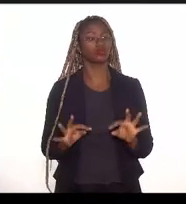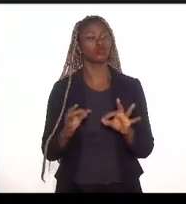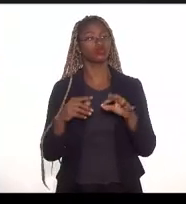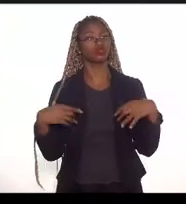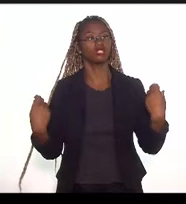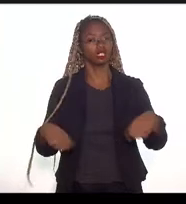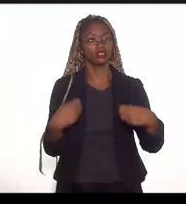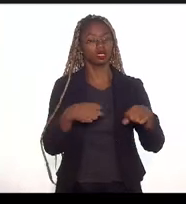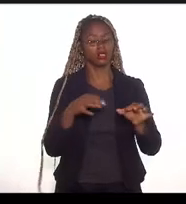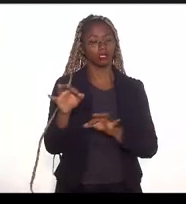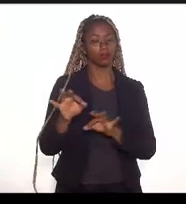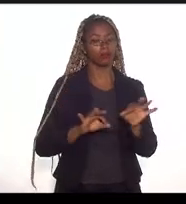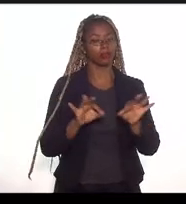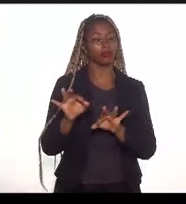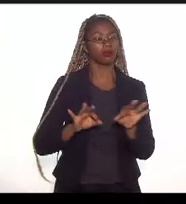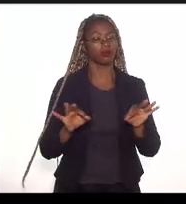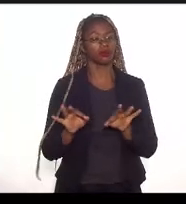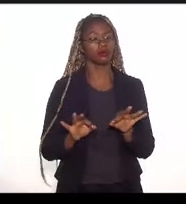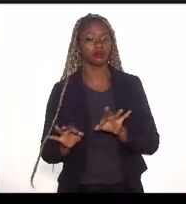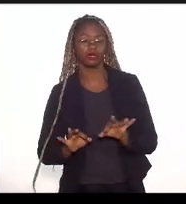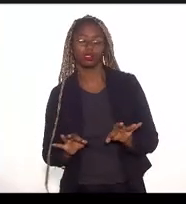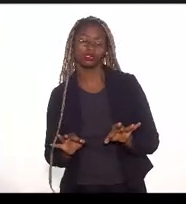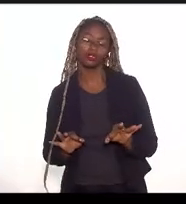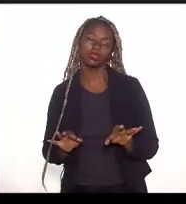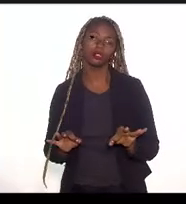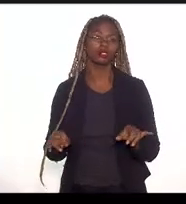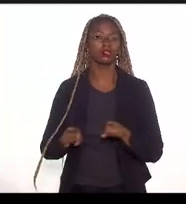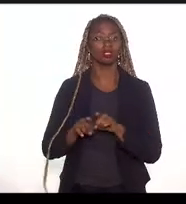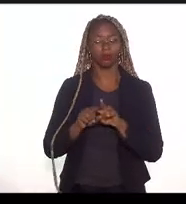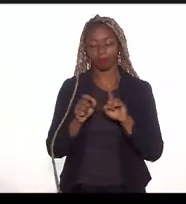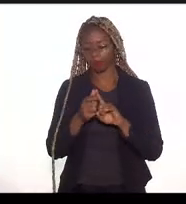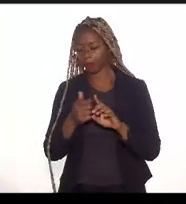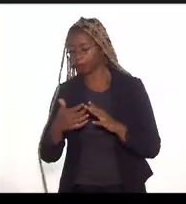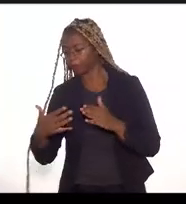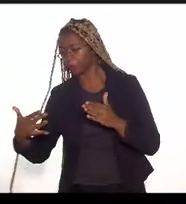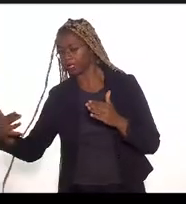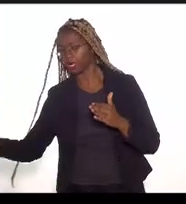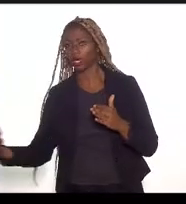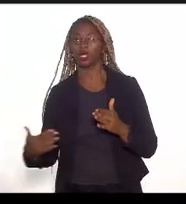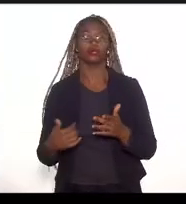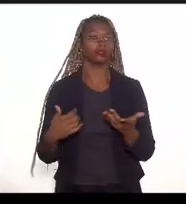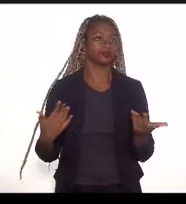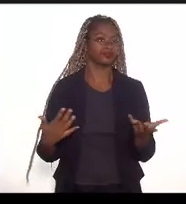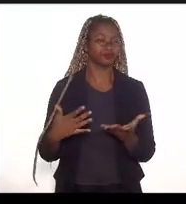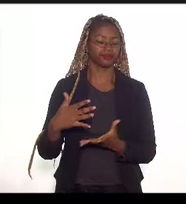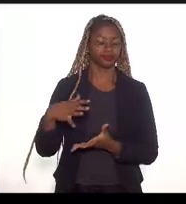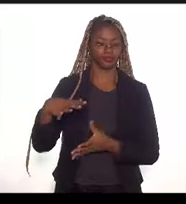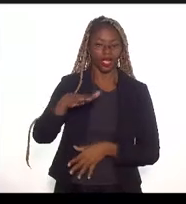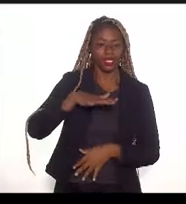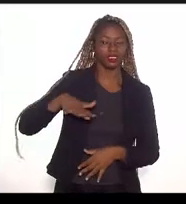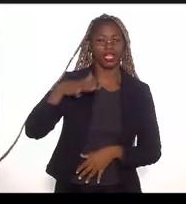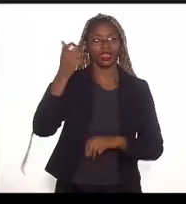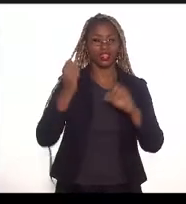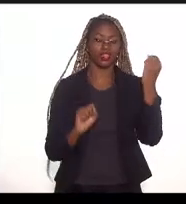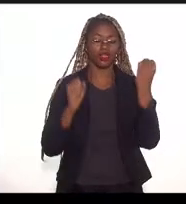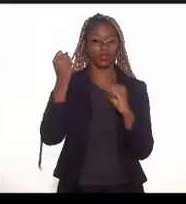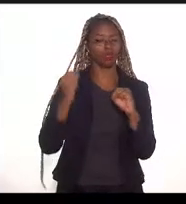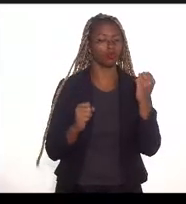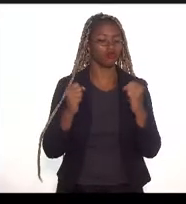das construções ou ampliações dos parques industriais ou distribuição.